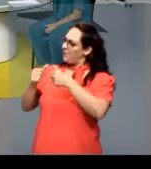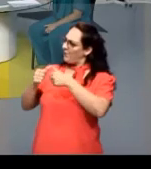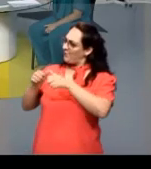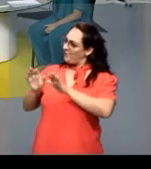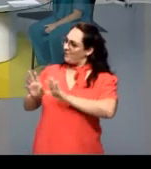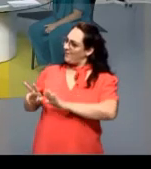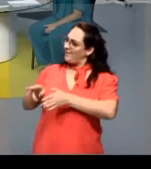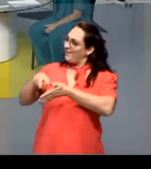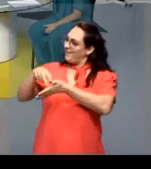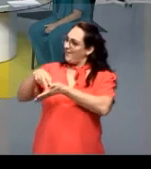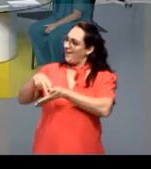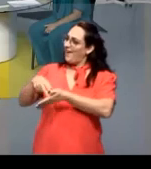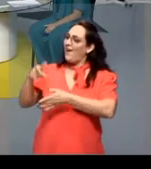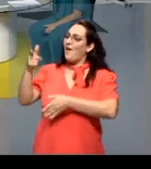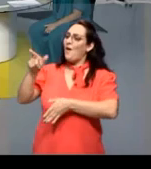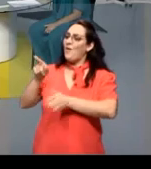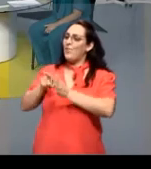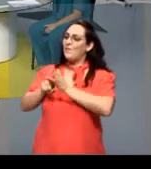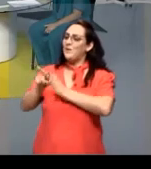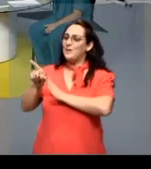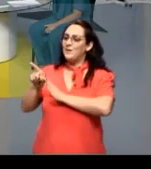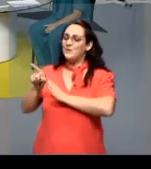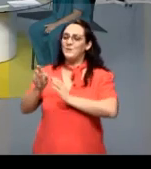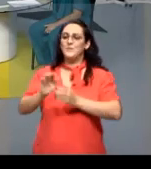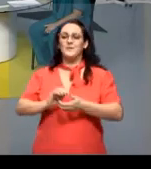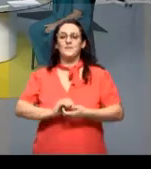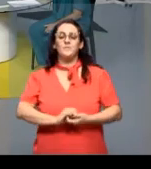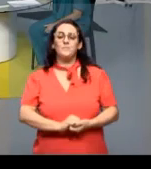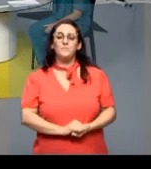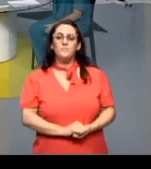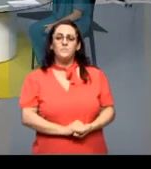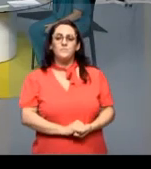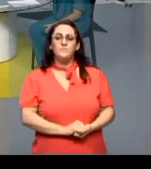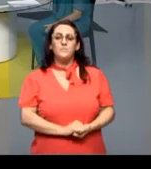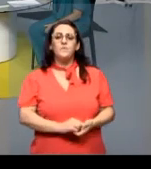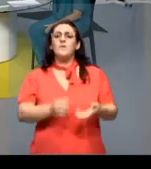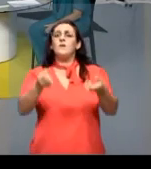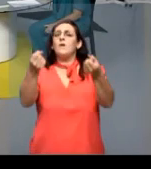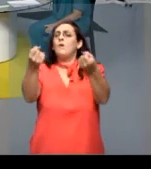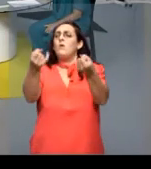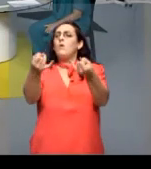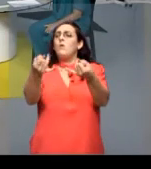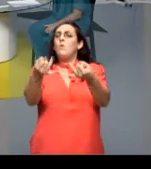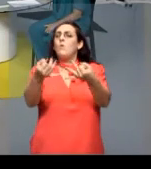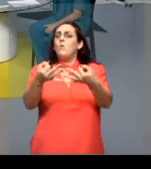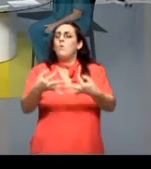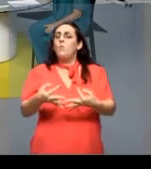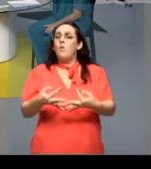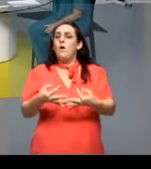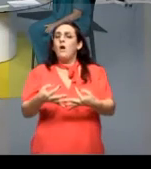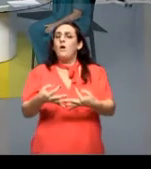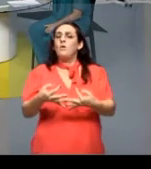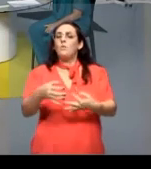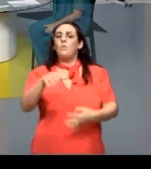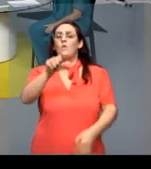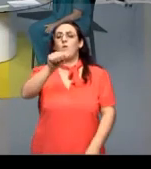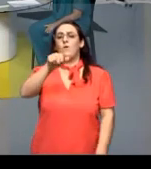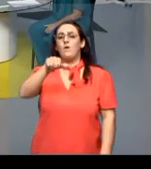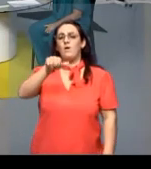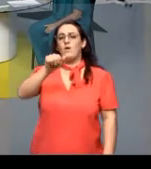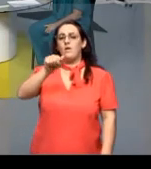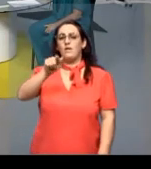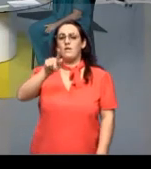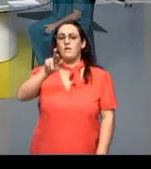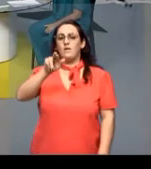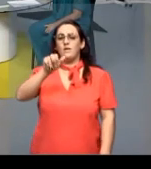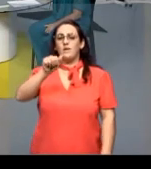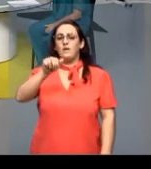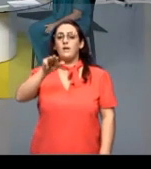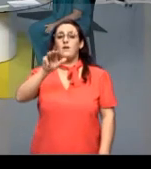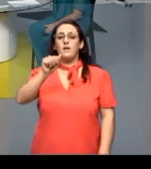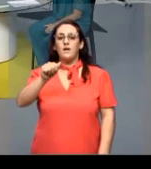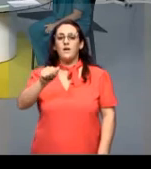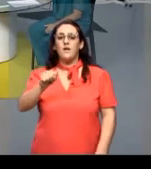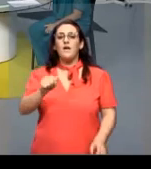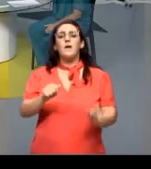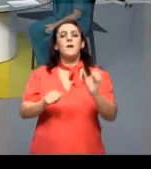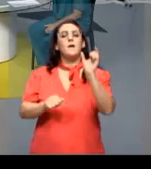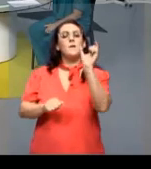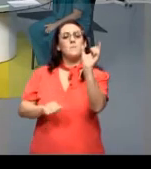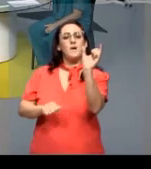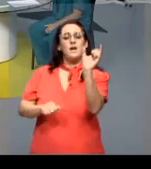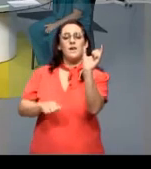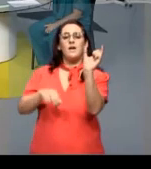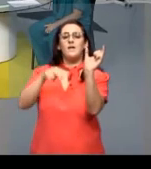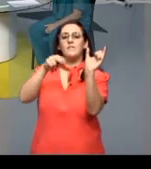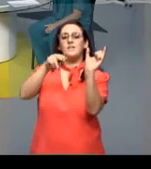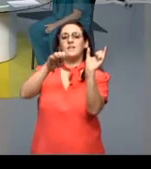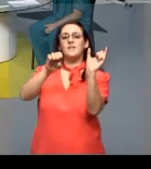porque temos mais uma para você. Então vamos lá. Quantos são os anagramas da palavra necessidade? Ótimo. Então, se